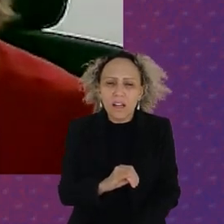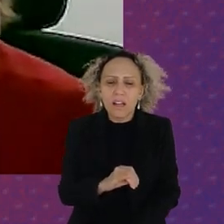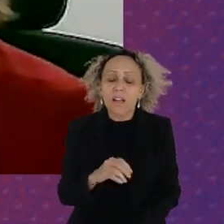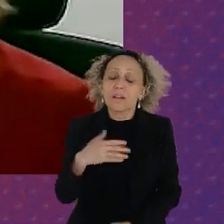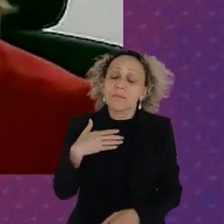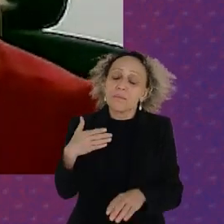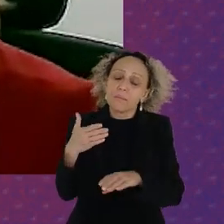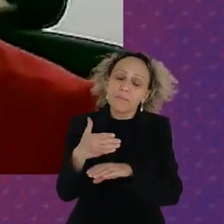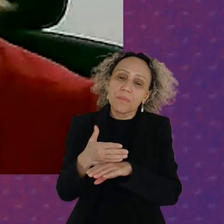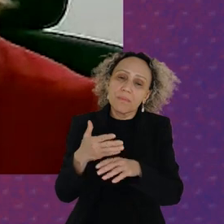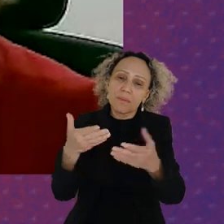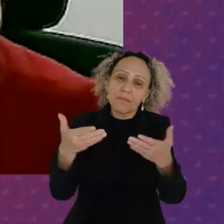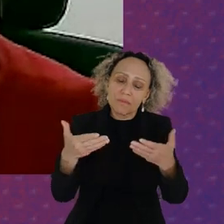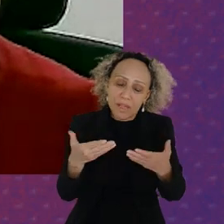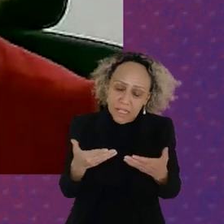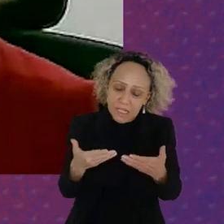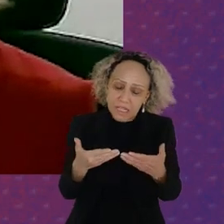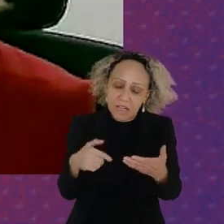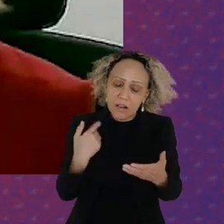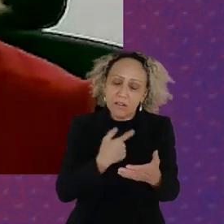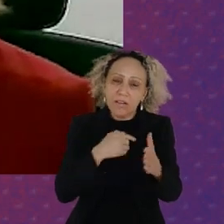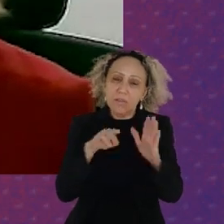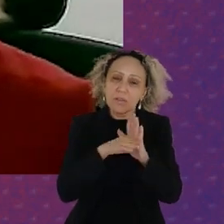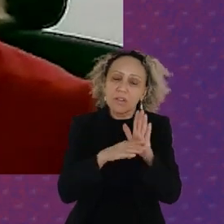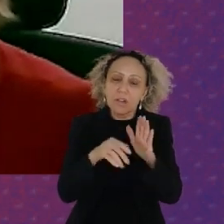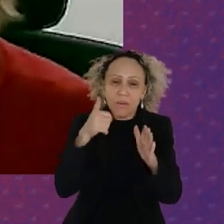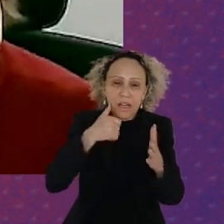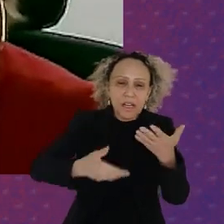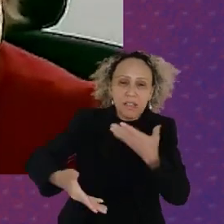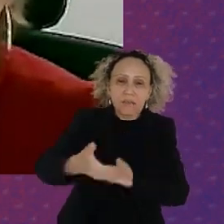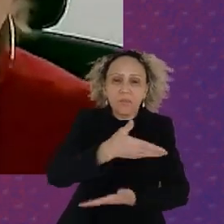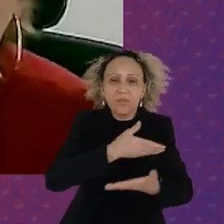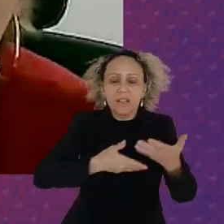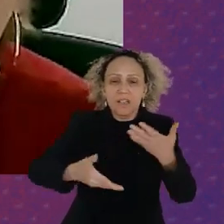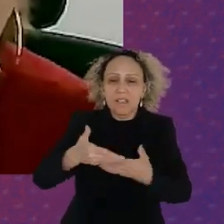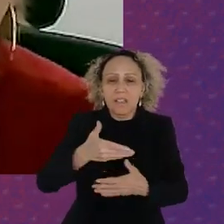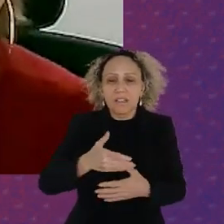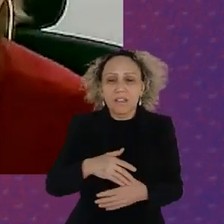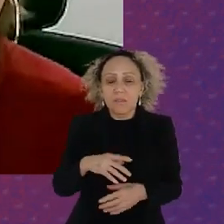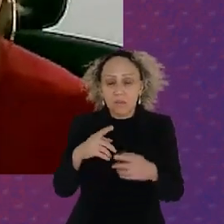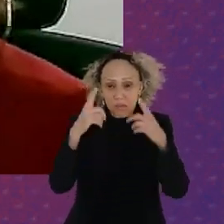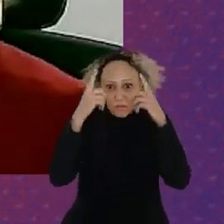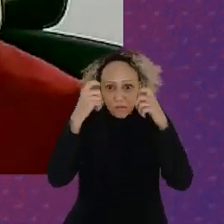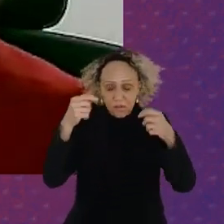programa Elas por Elas, programa de hoje sobre violência política de gênero.